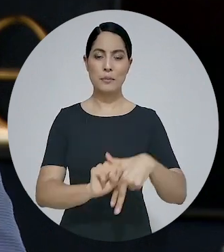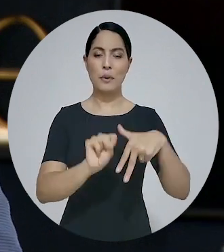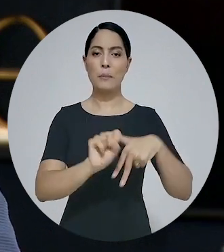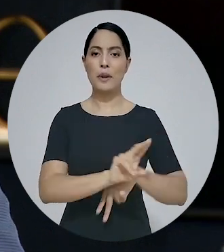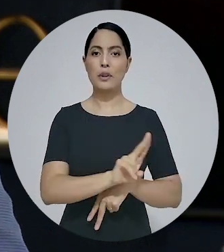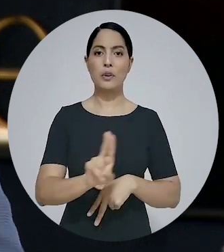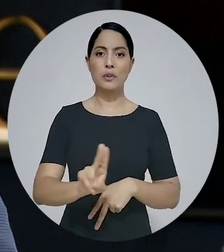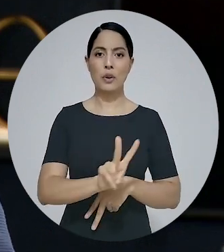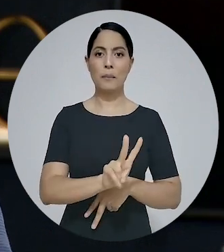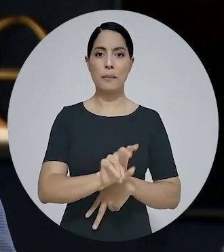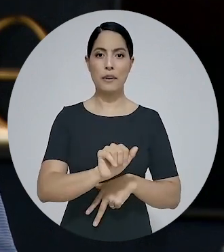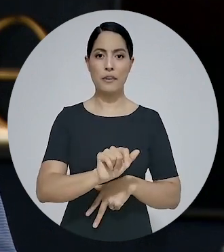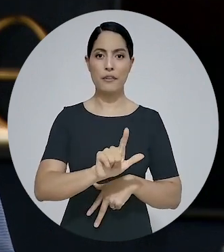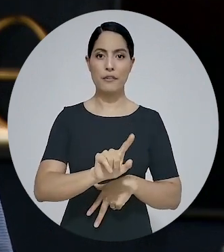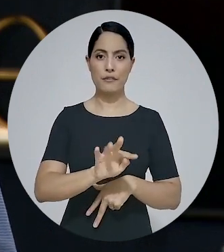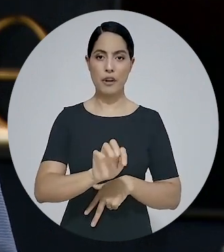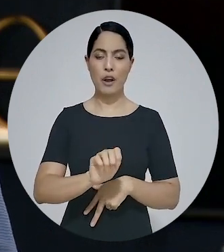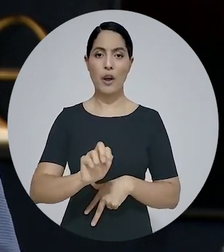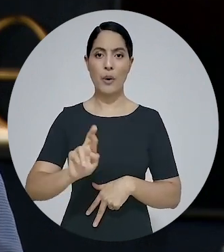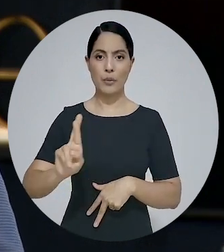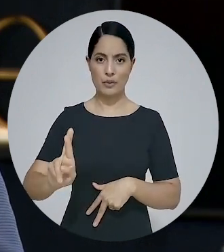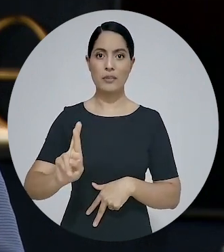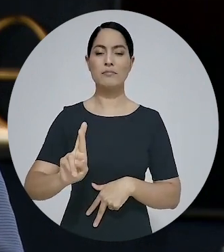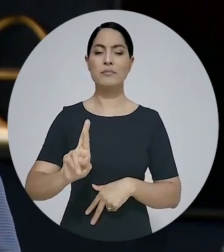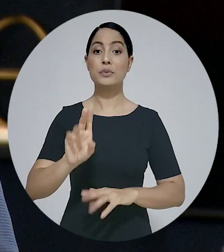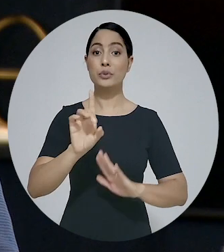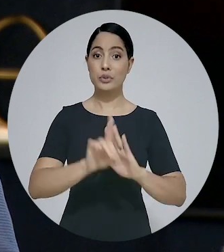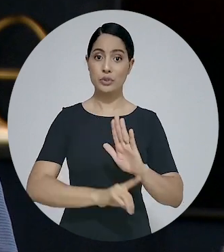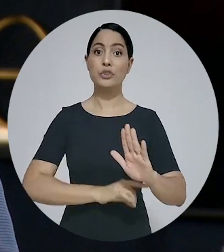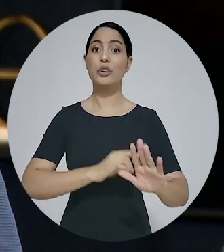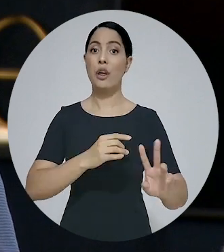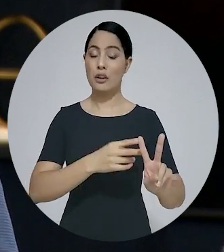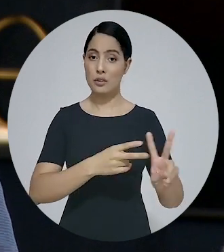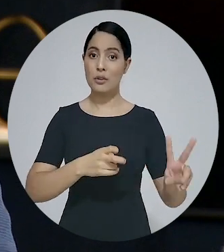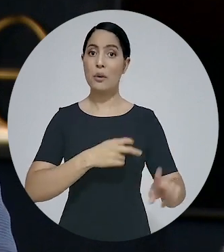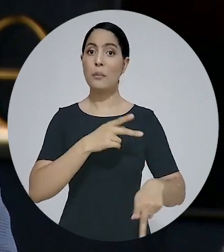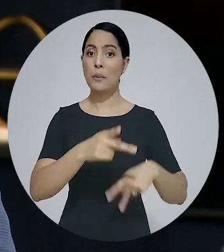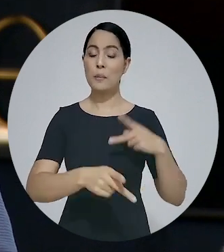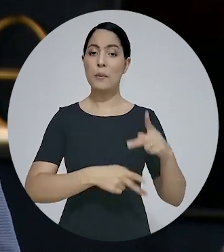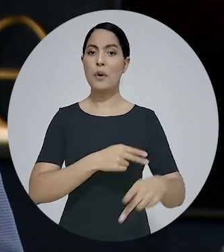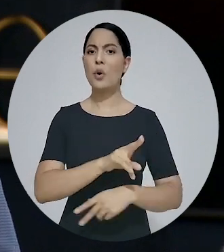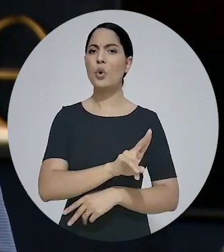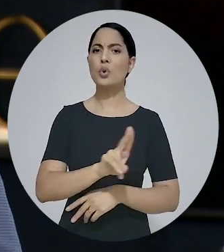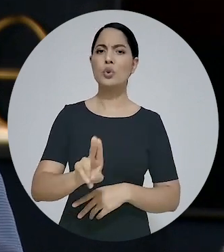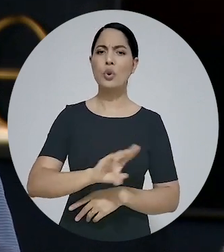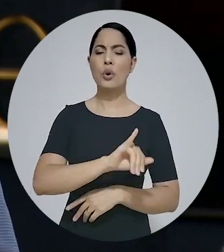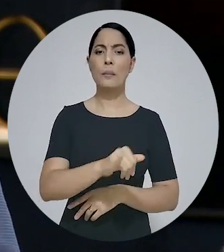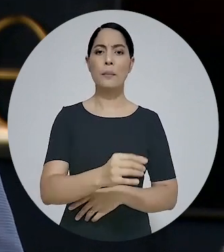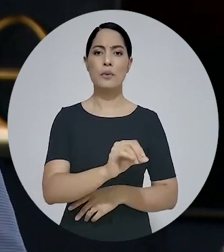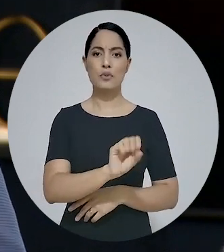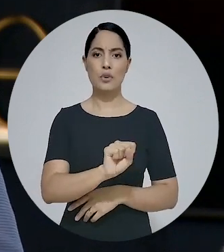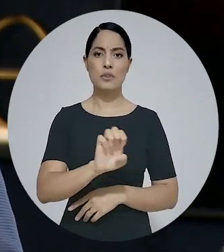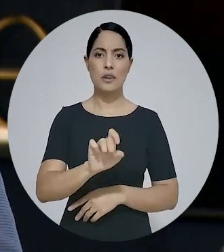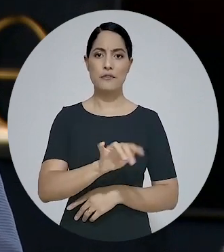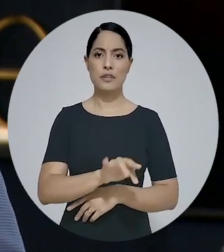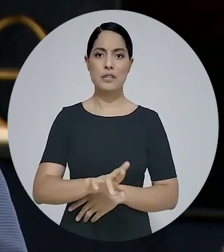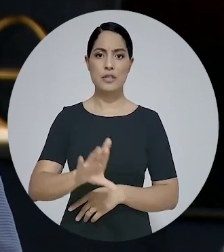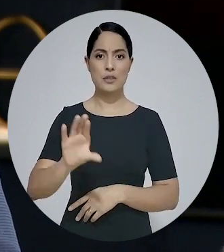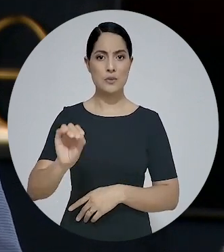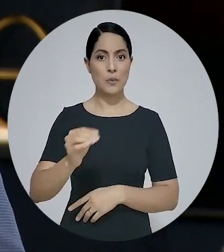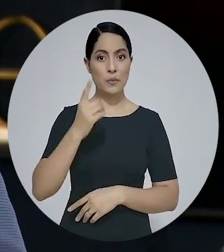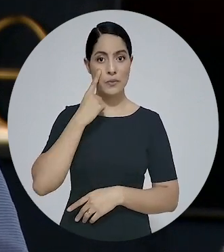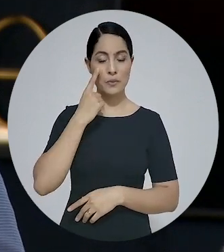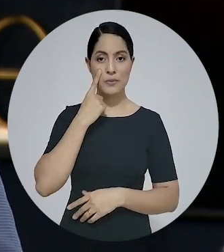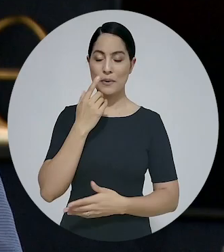advogado, diplomata guatemalteco e relator especial das Nações Unidas para os Direitos dos Povos Indígenas, José